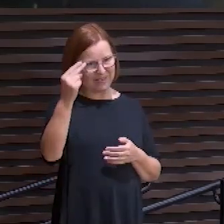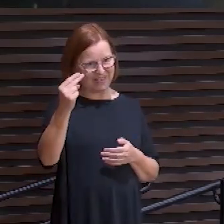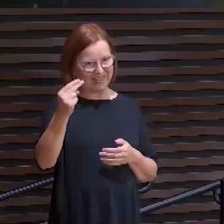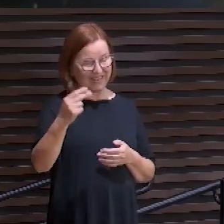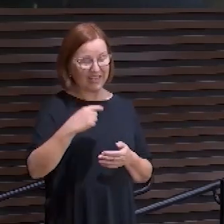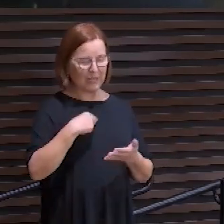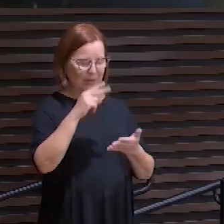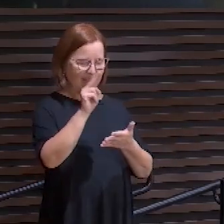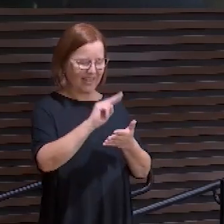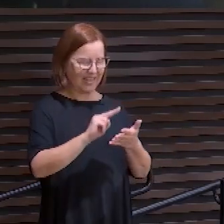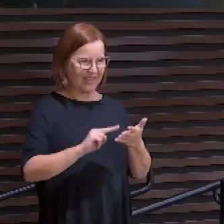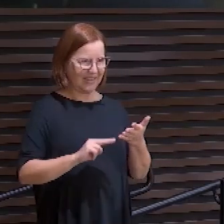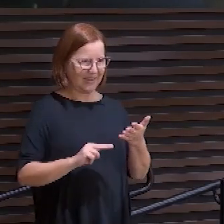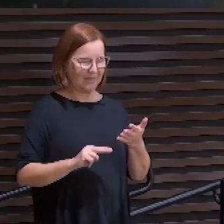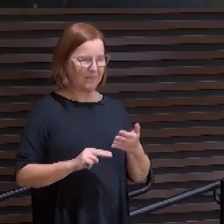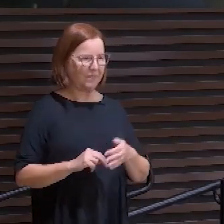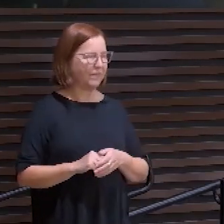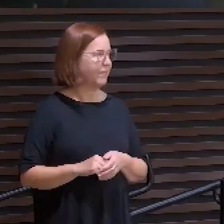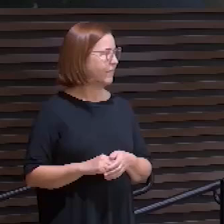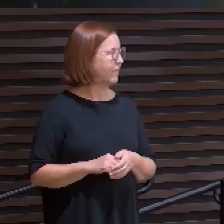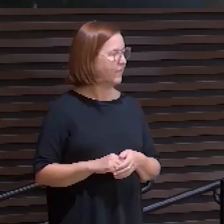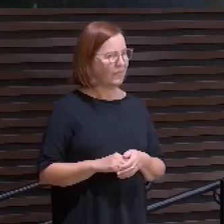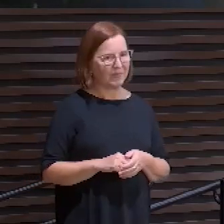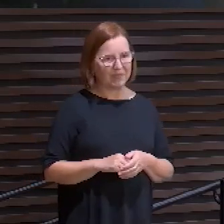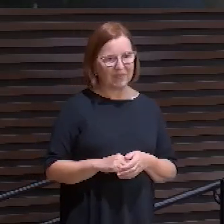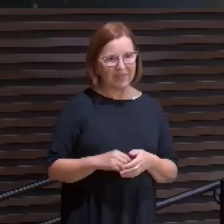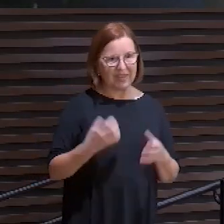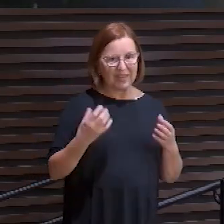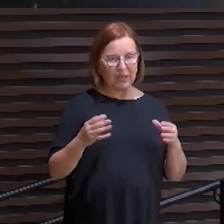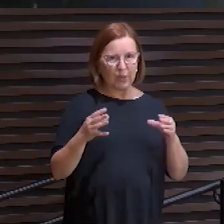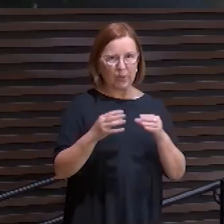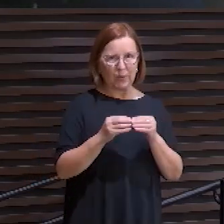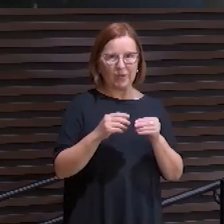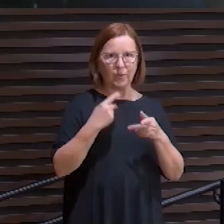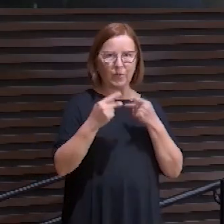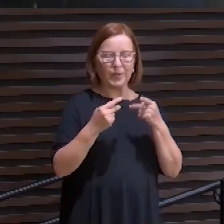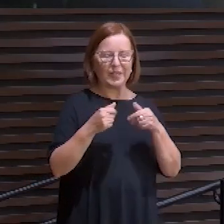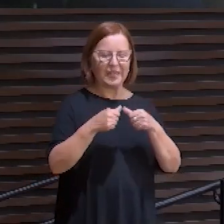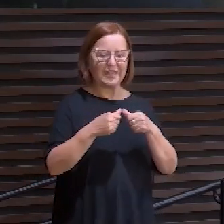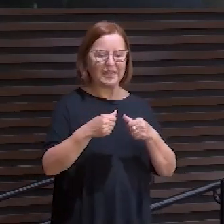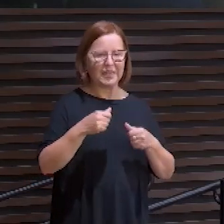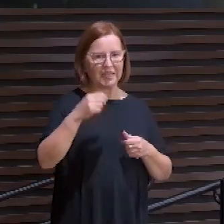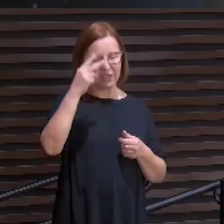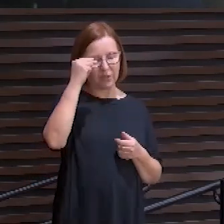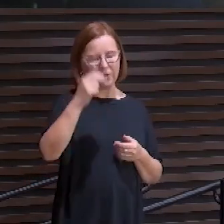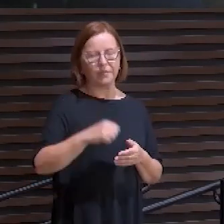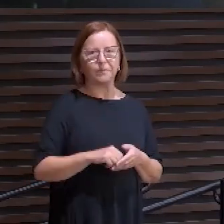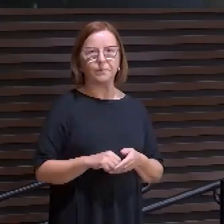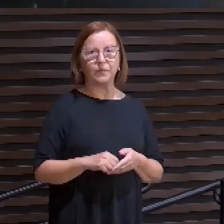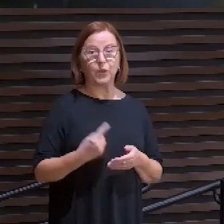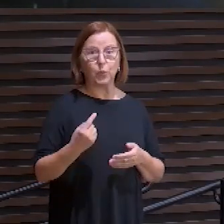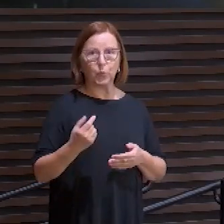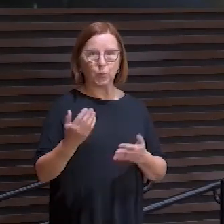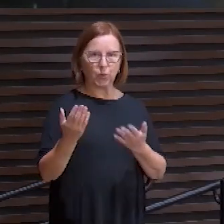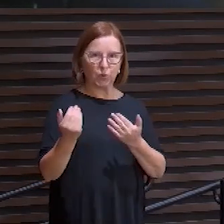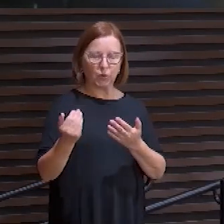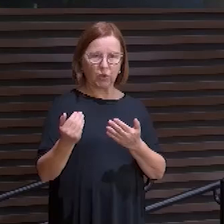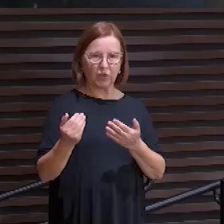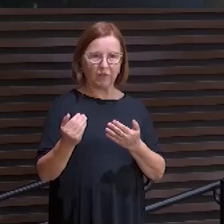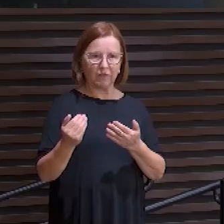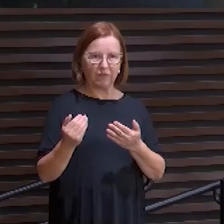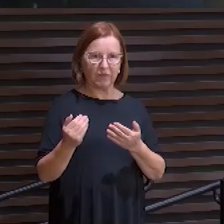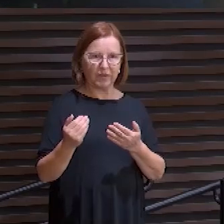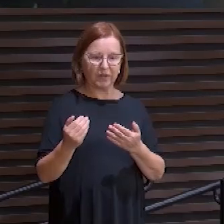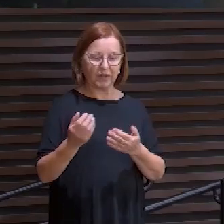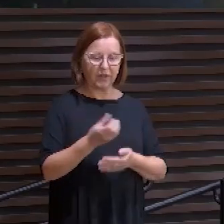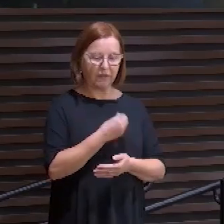li. A história, quero concluir com essa pequena história. Conta-se que um jovem foi criado num lar